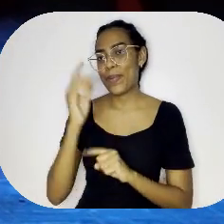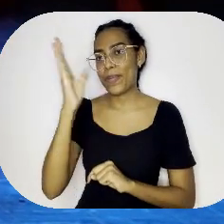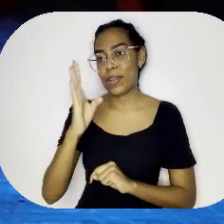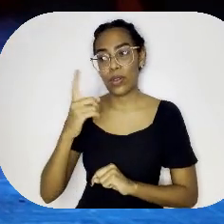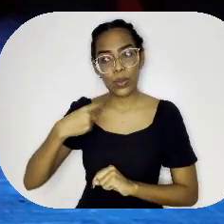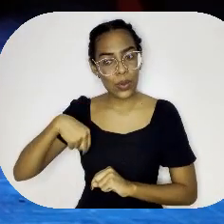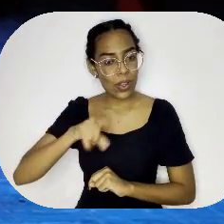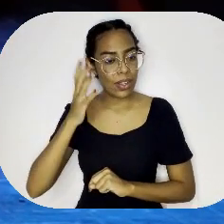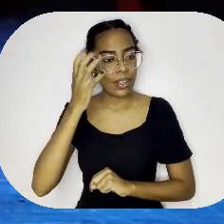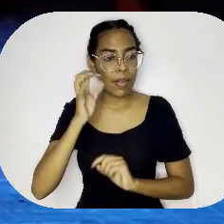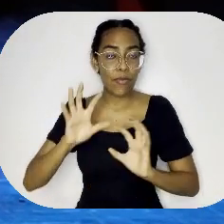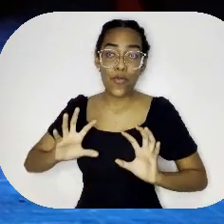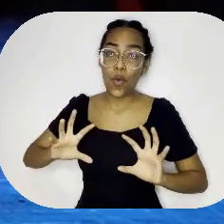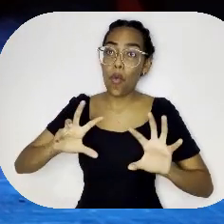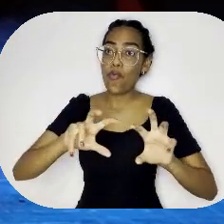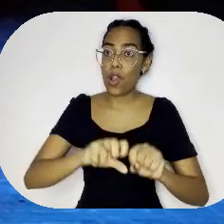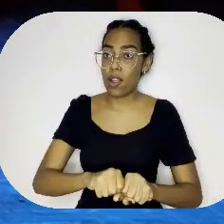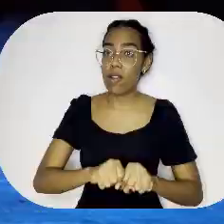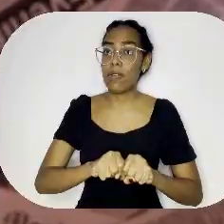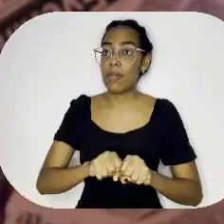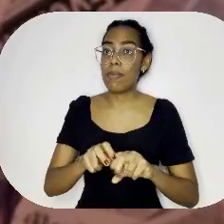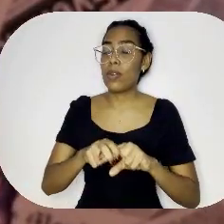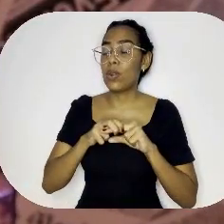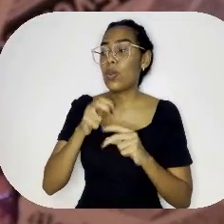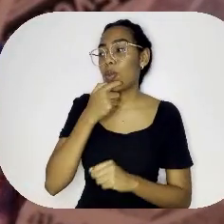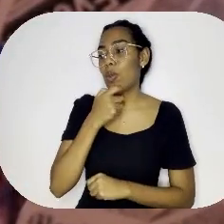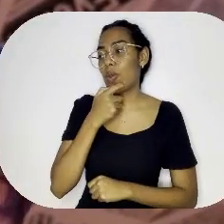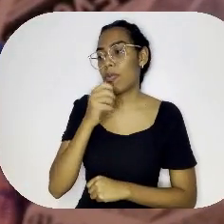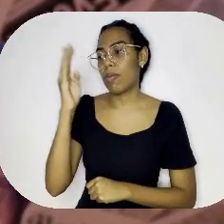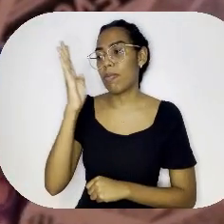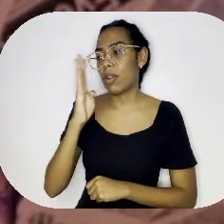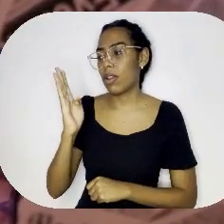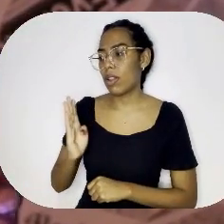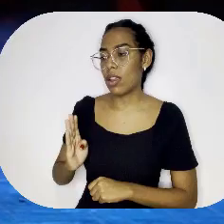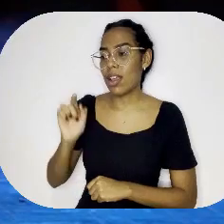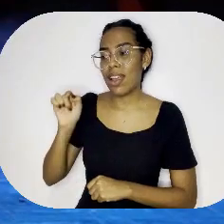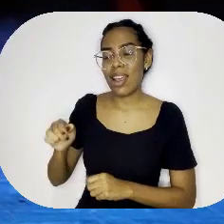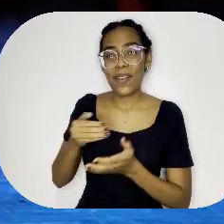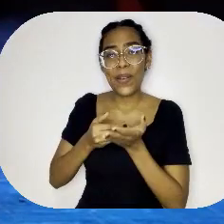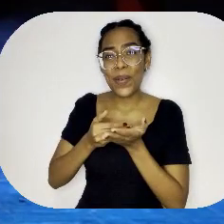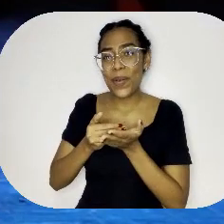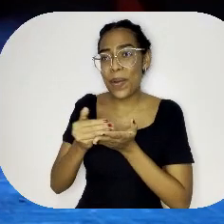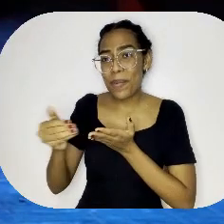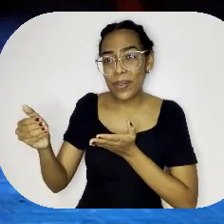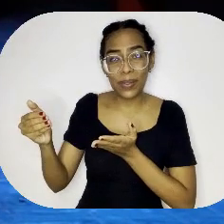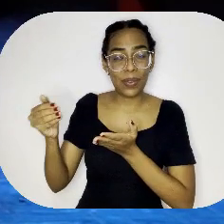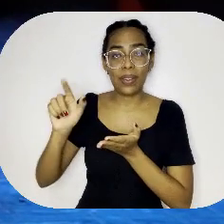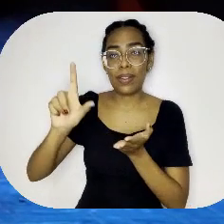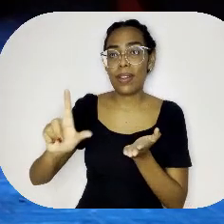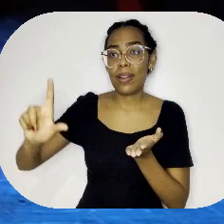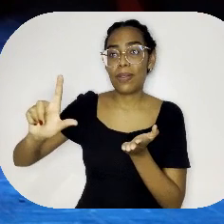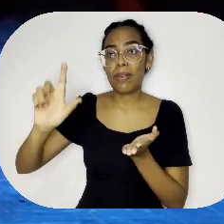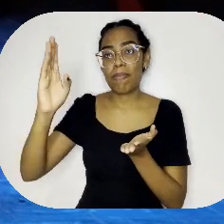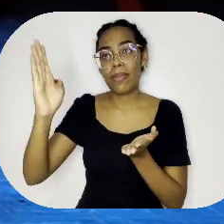índios e o tal descobrimento do Brasil, que a gente sabe que foi invasão, hein? Viada, né? Ou seja, o baiano